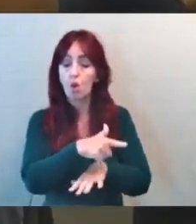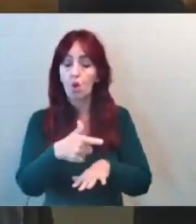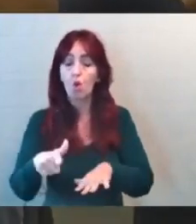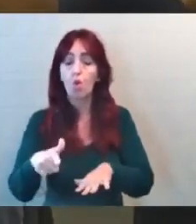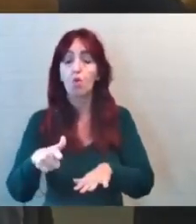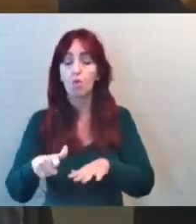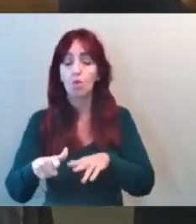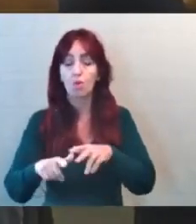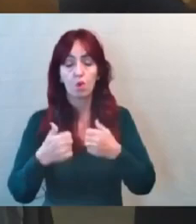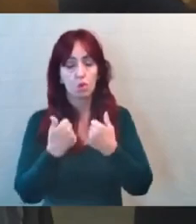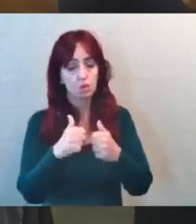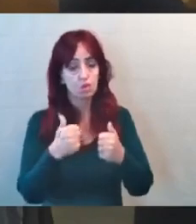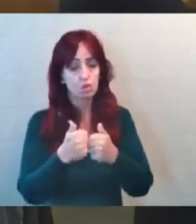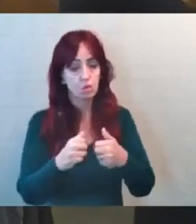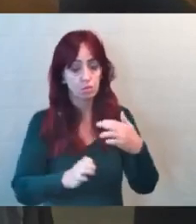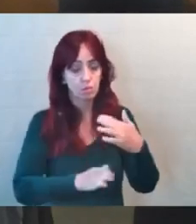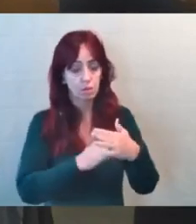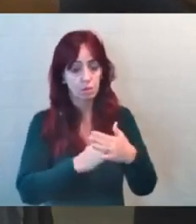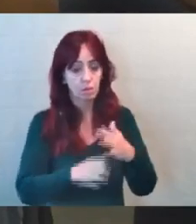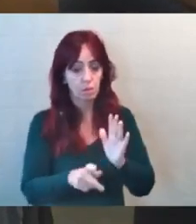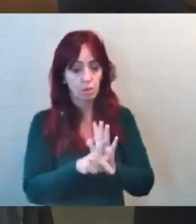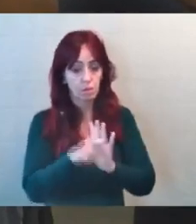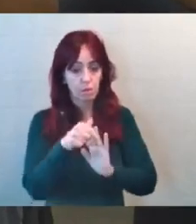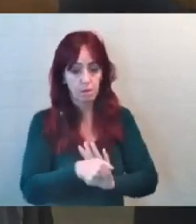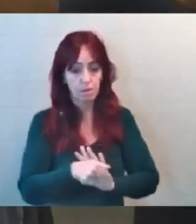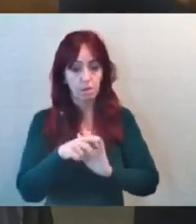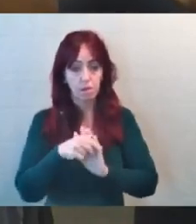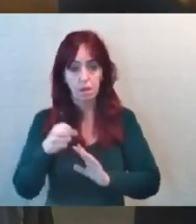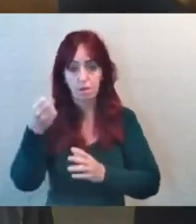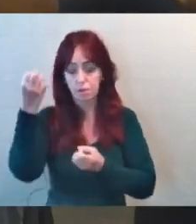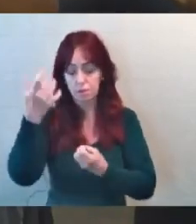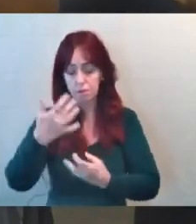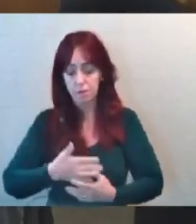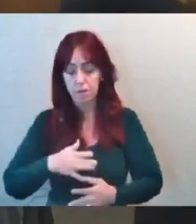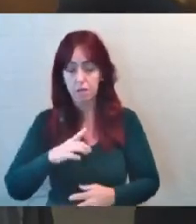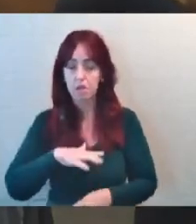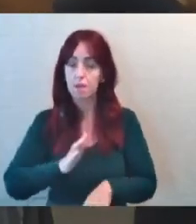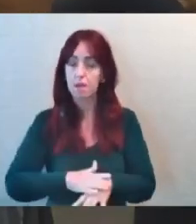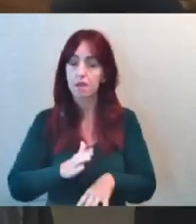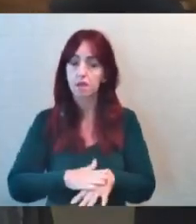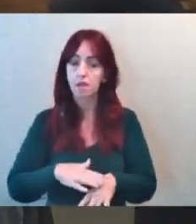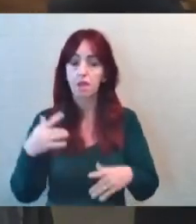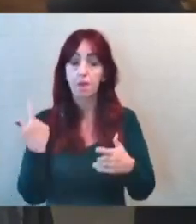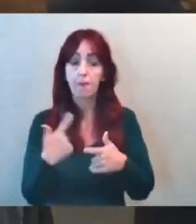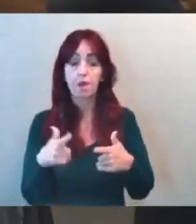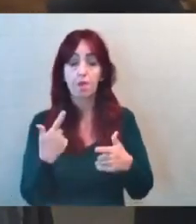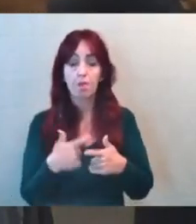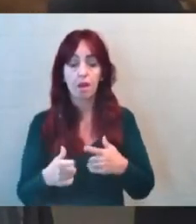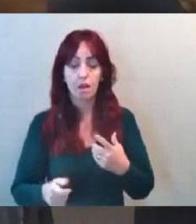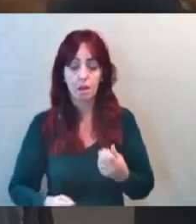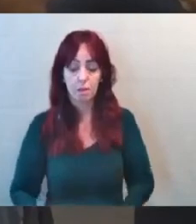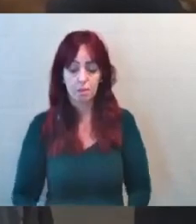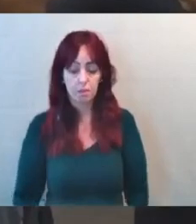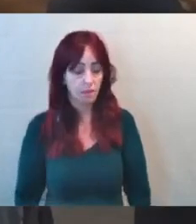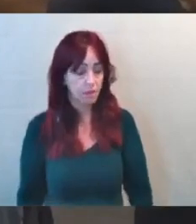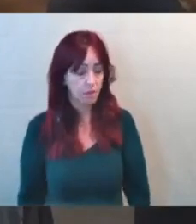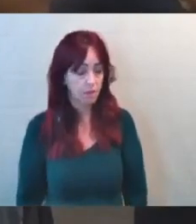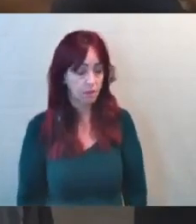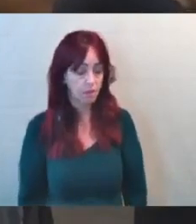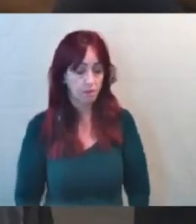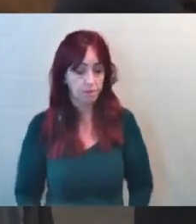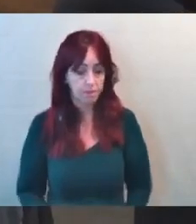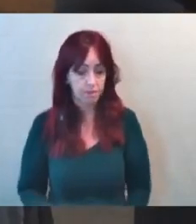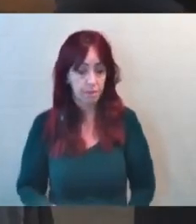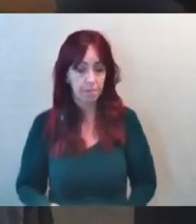para o senhor, que são as que mais têm problema, que é na estação São